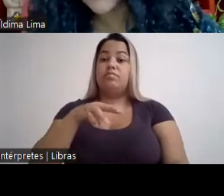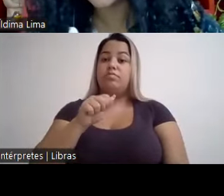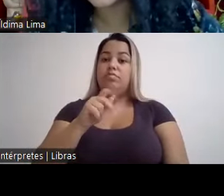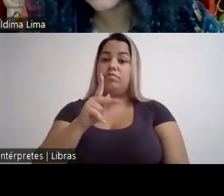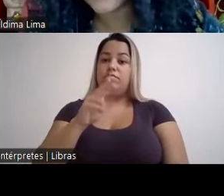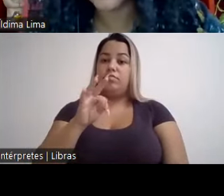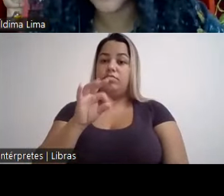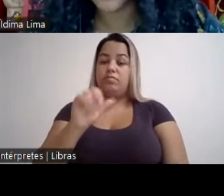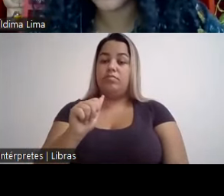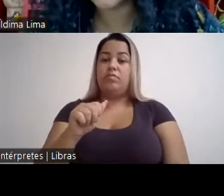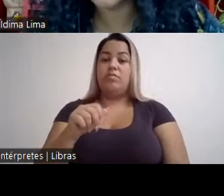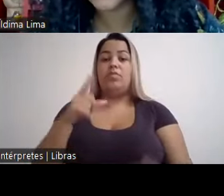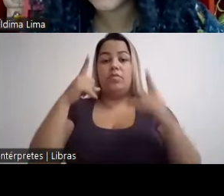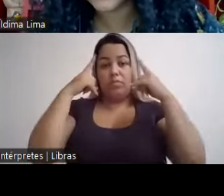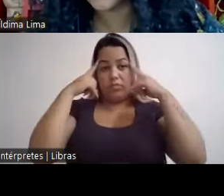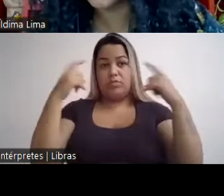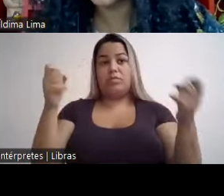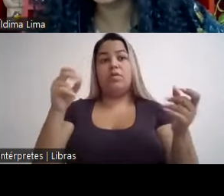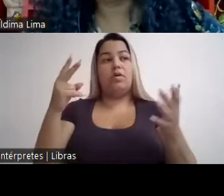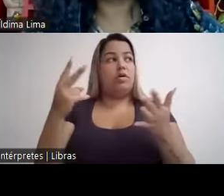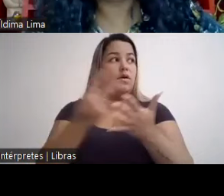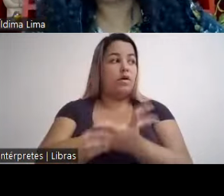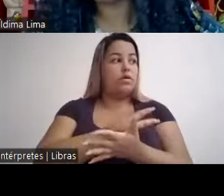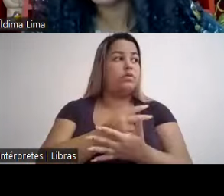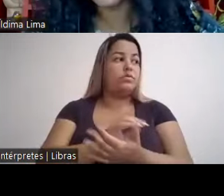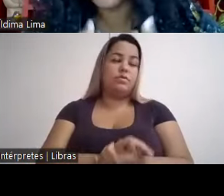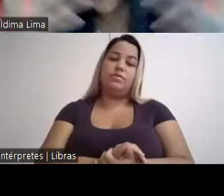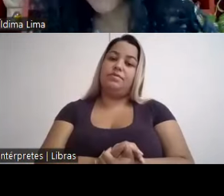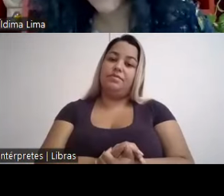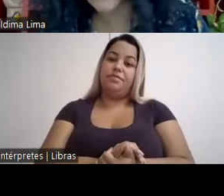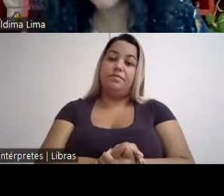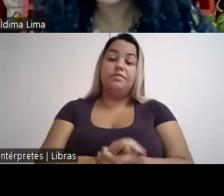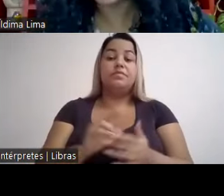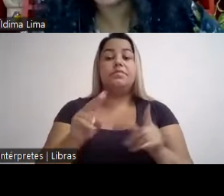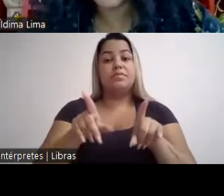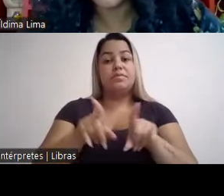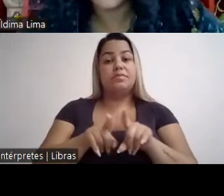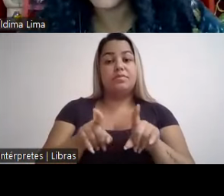as violências simbólicas aconteciam de forma